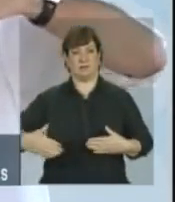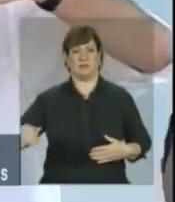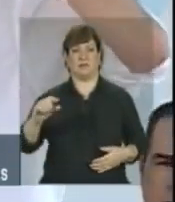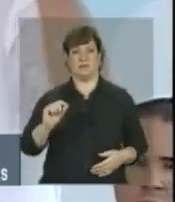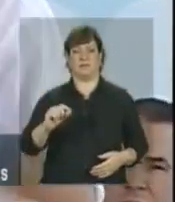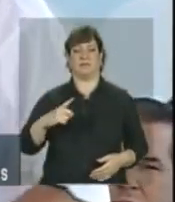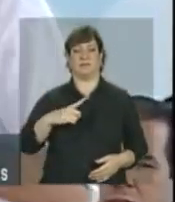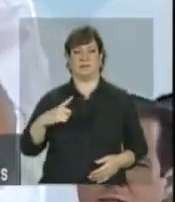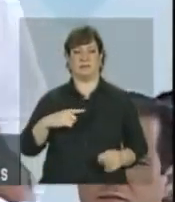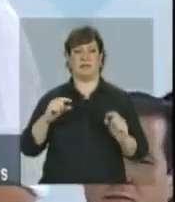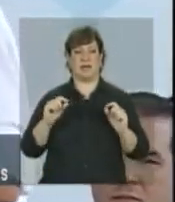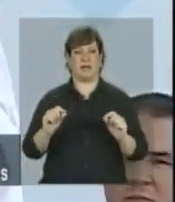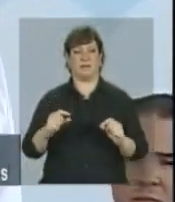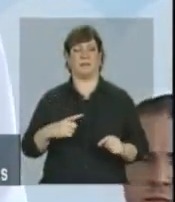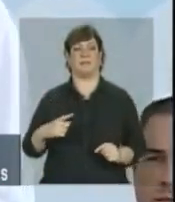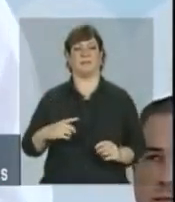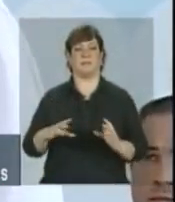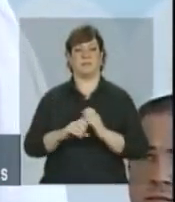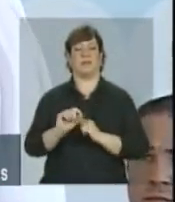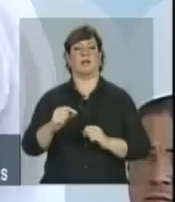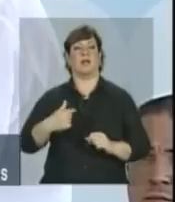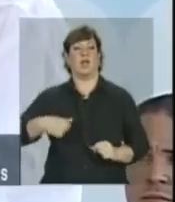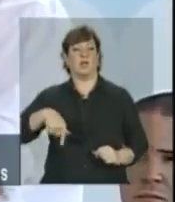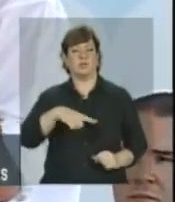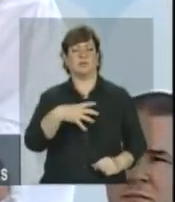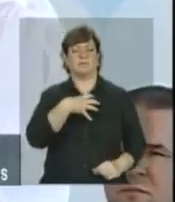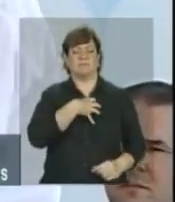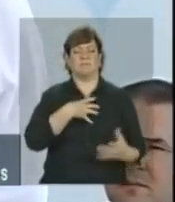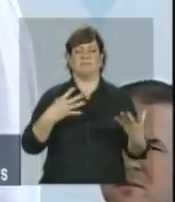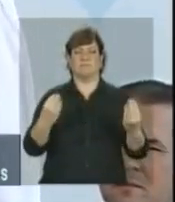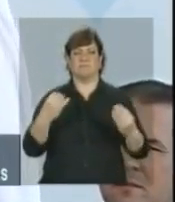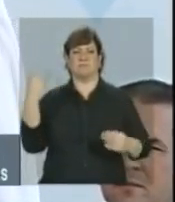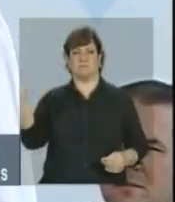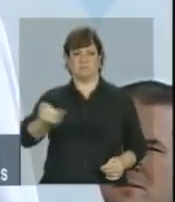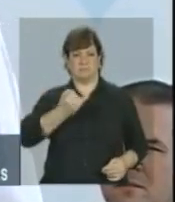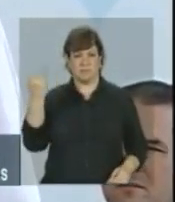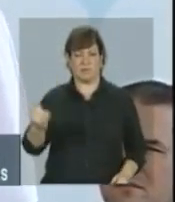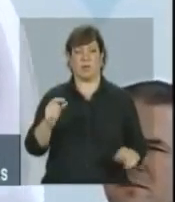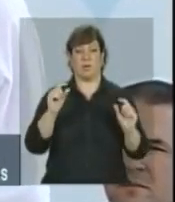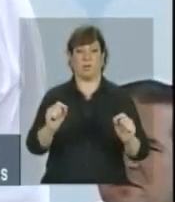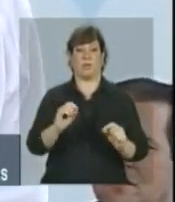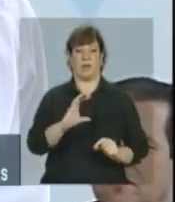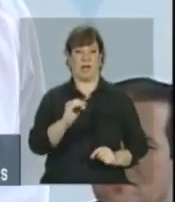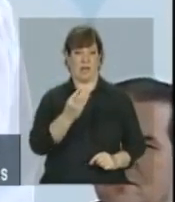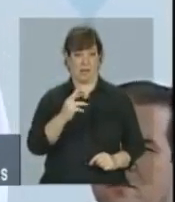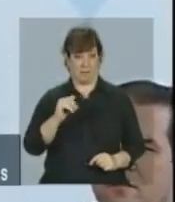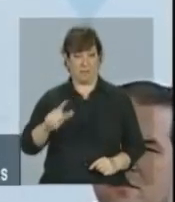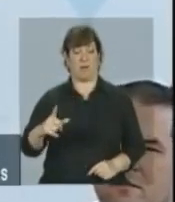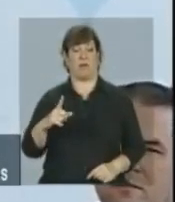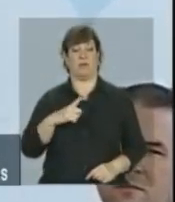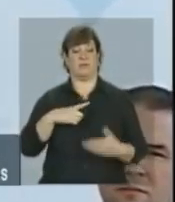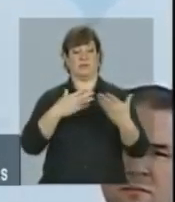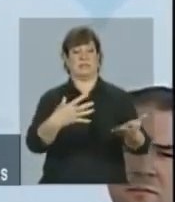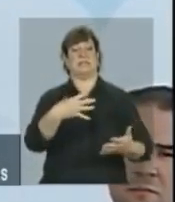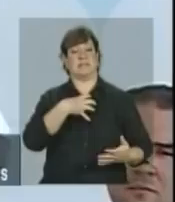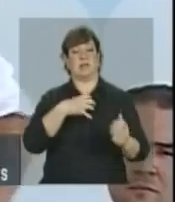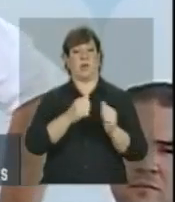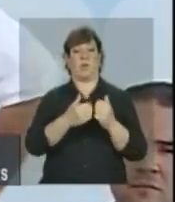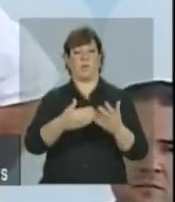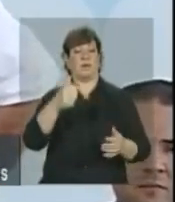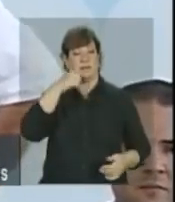eu tenho a certeza, a tranquilidade, nada me toca mais do que isso, sei que nada toca mais o Cabral do que isso, sei que nada toca mais